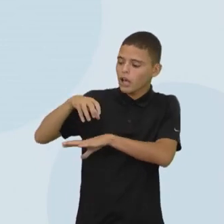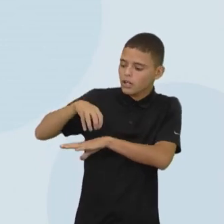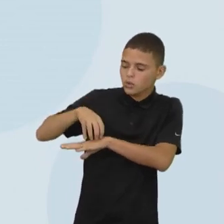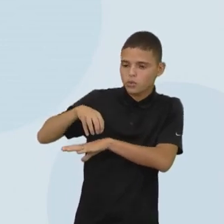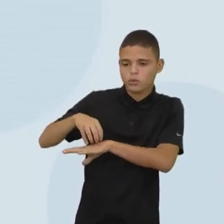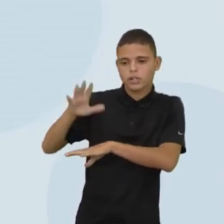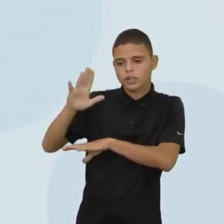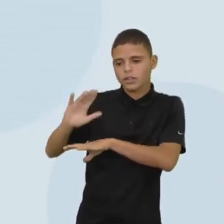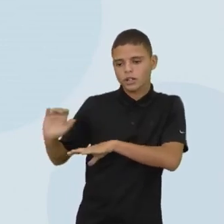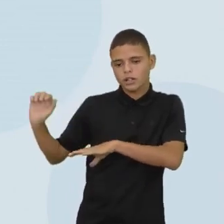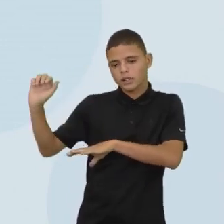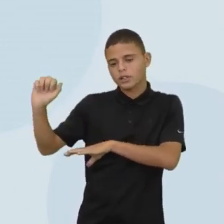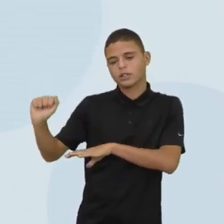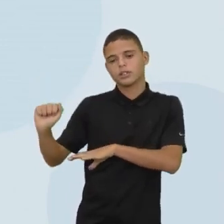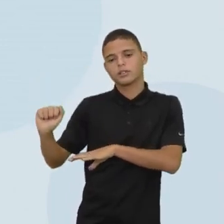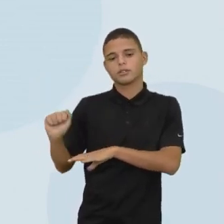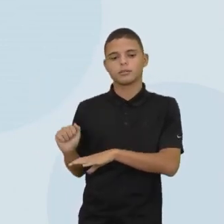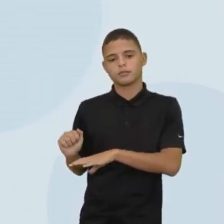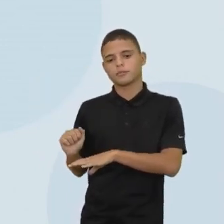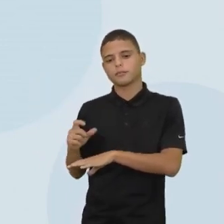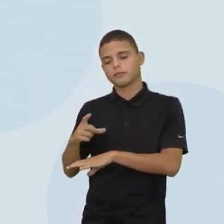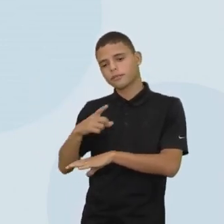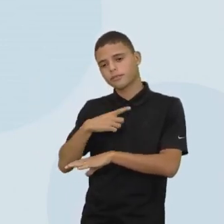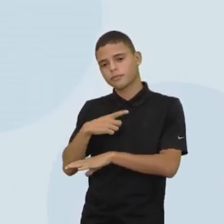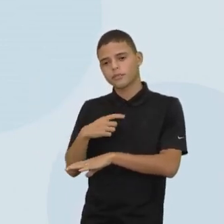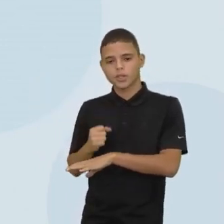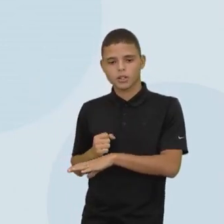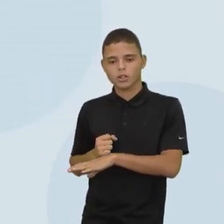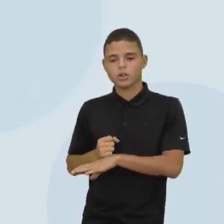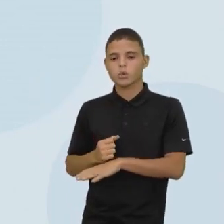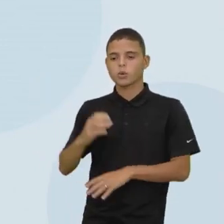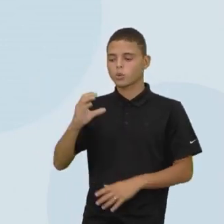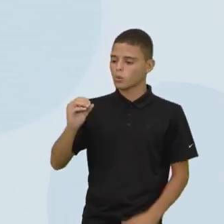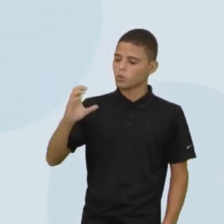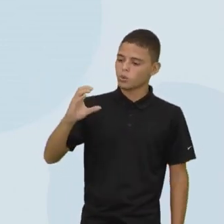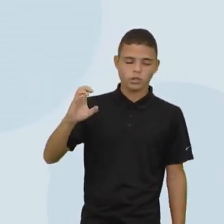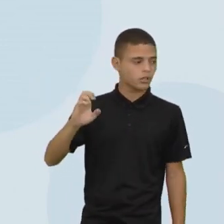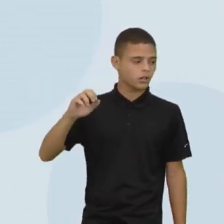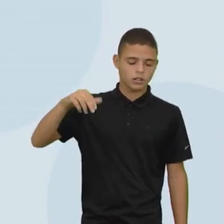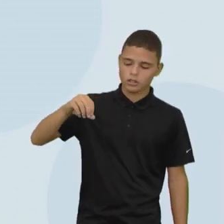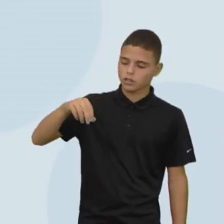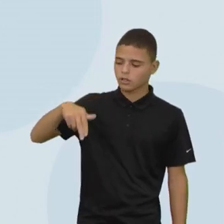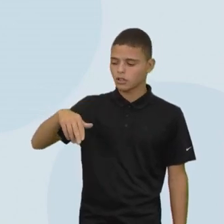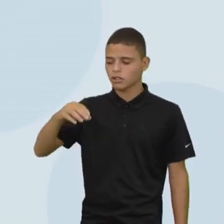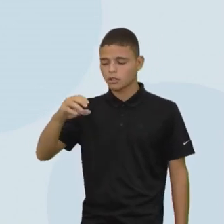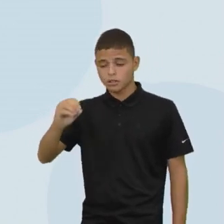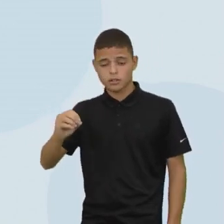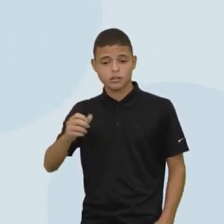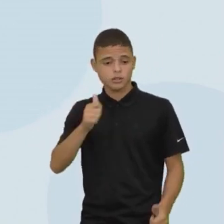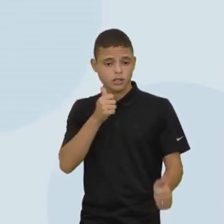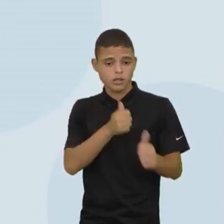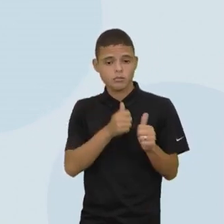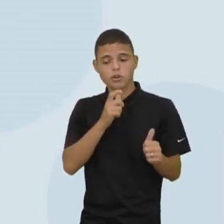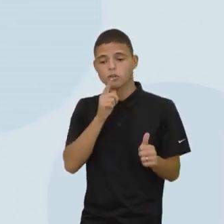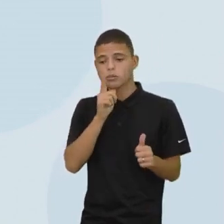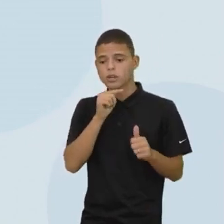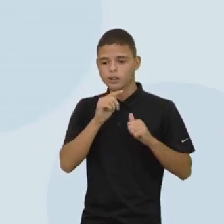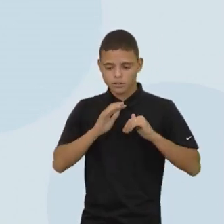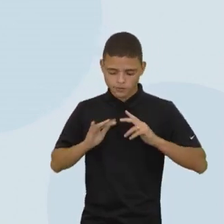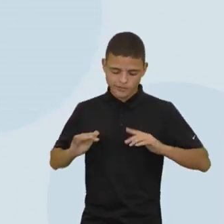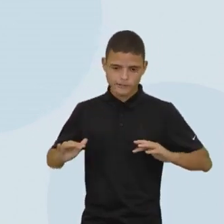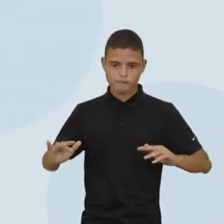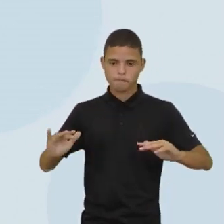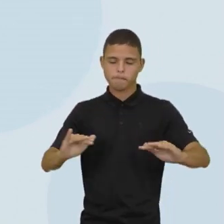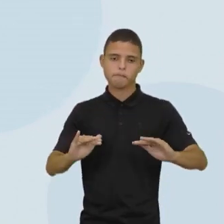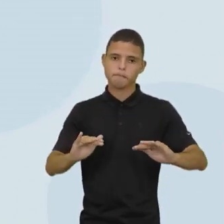do continente. Nós vamos ter aí o clima oceânico, né, que está aí nas proximidades aí dos oceanos, né, tanto